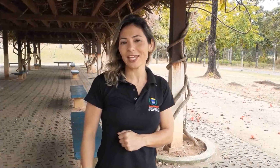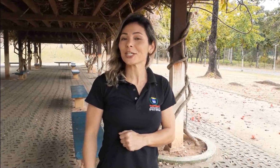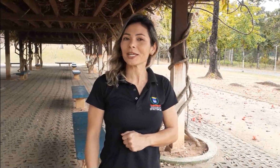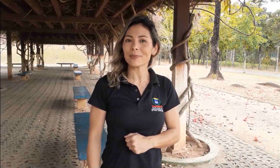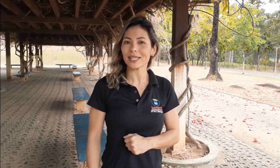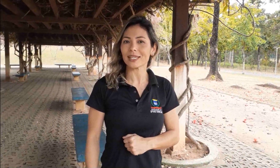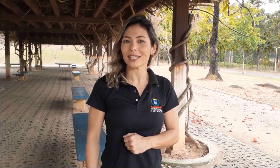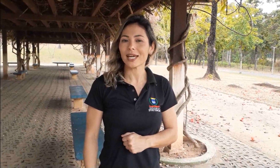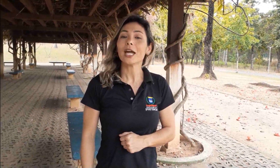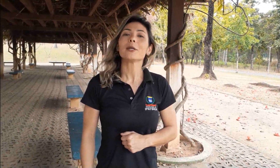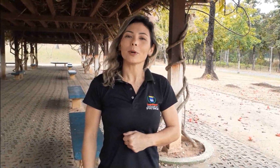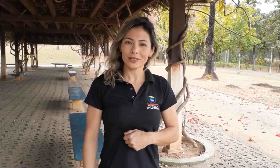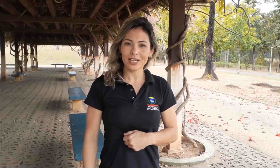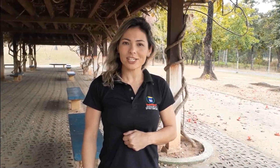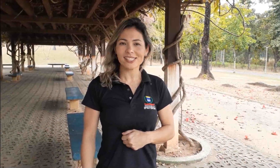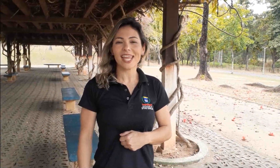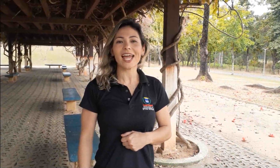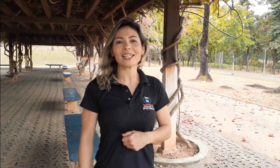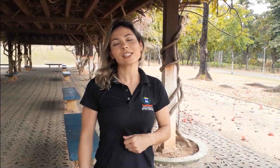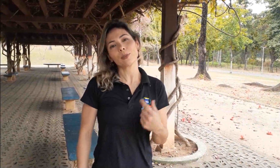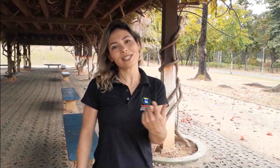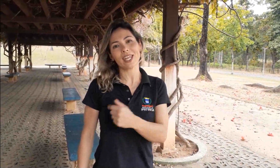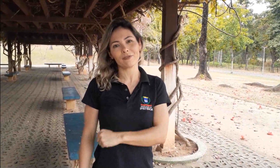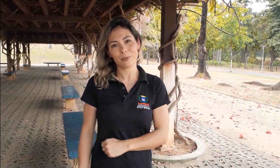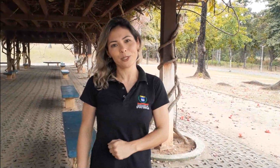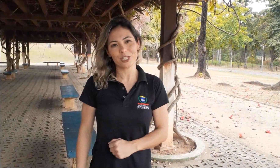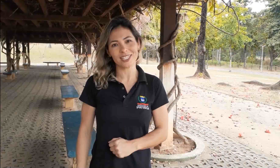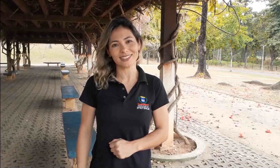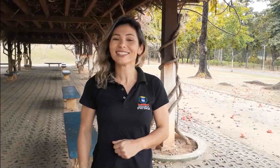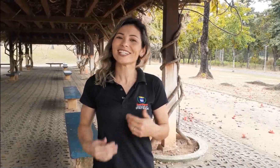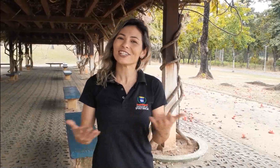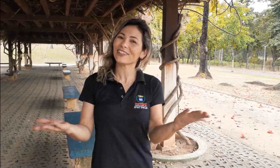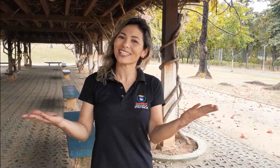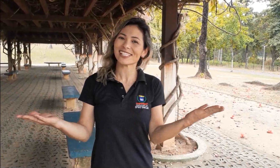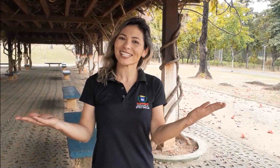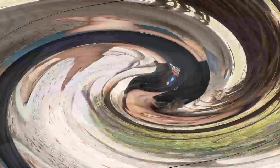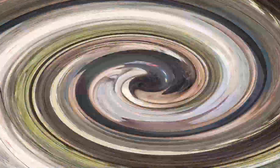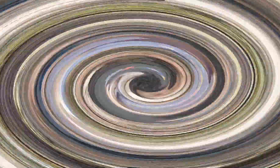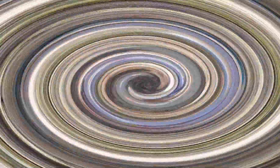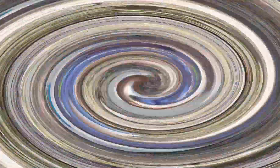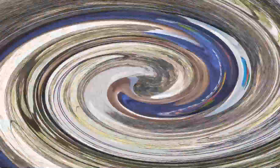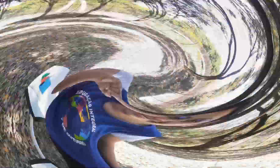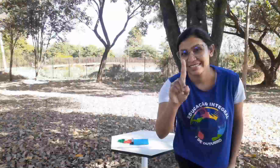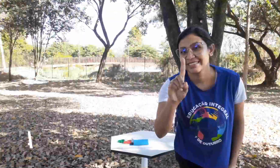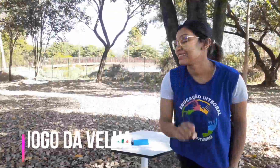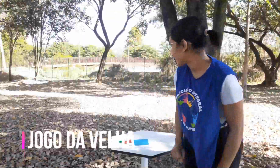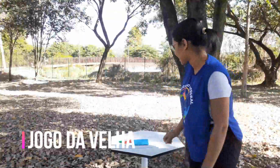meio ambiente e brinque. Importante que se realize uma tarefa por dia. Divirta-se!